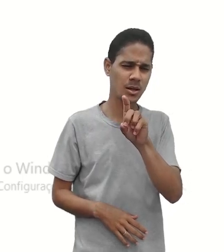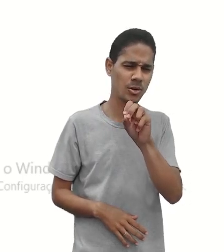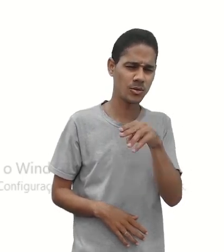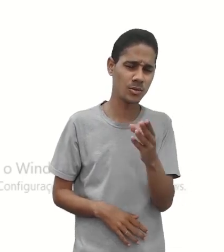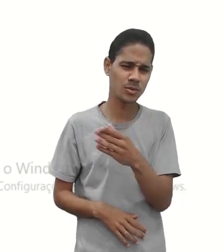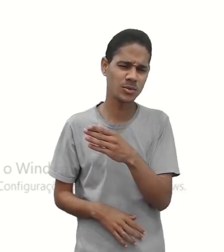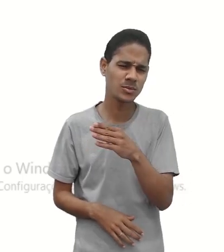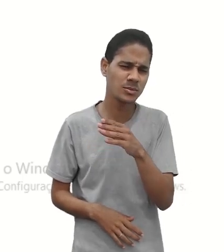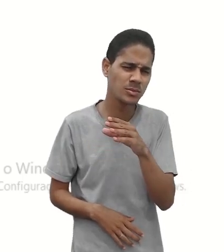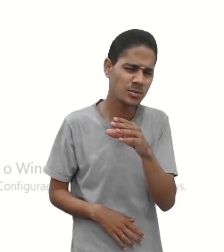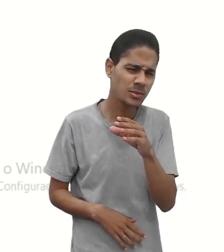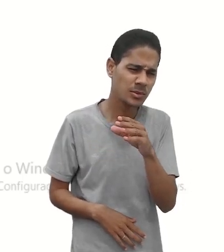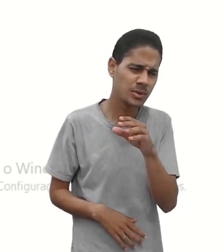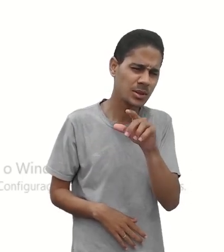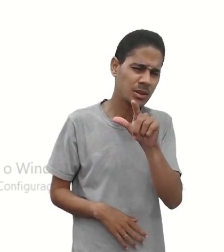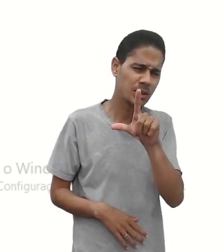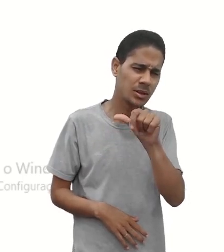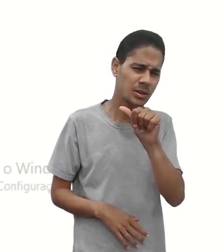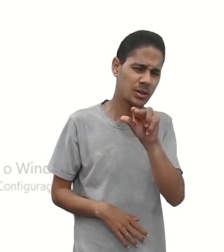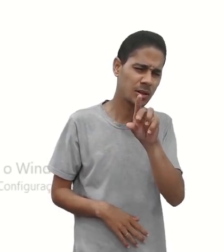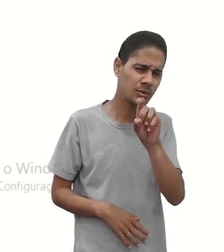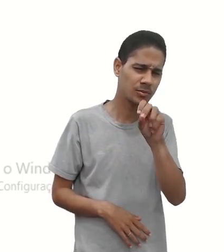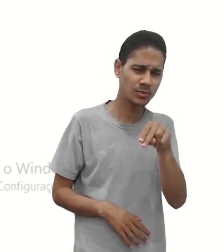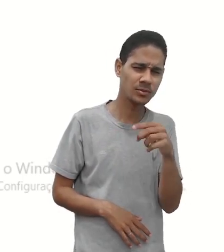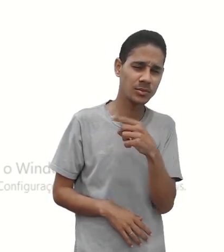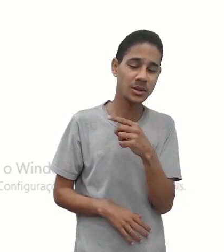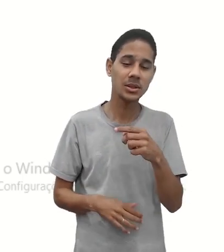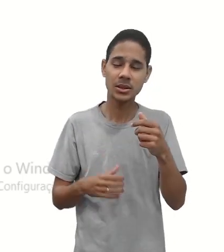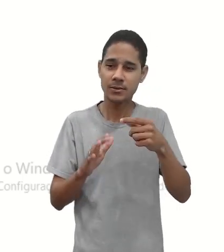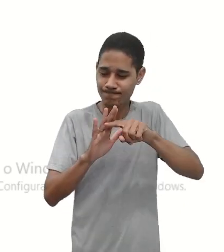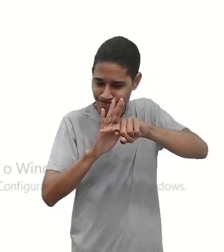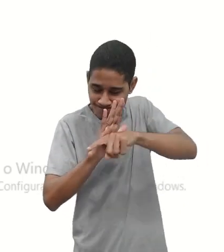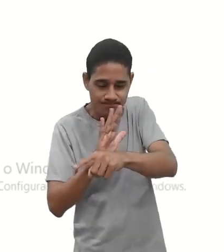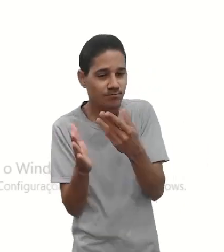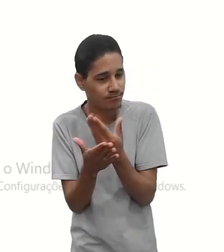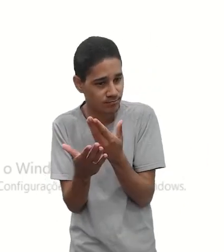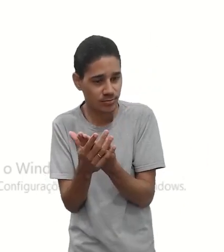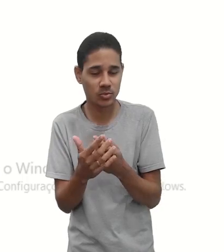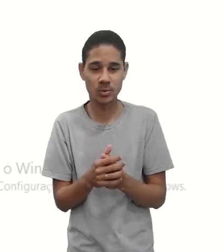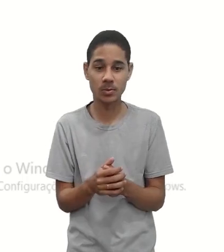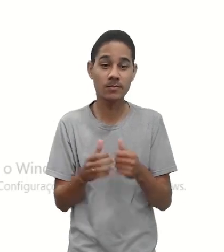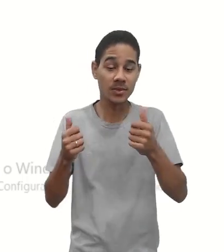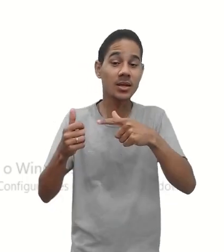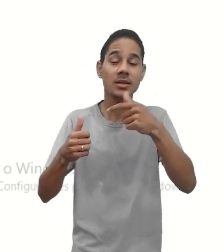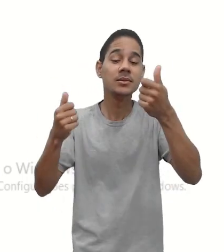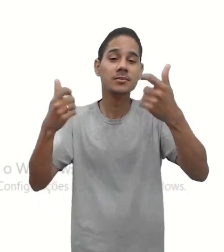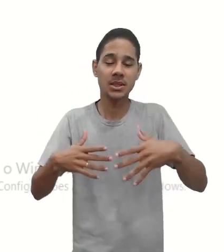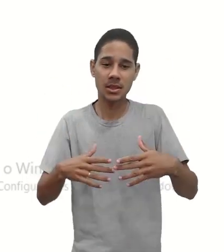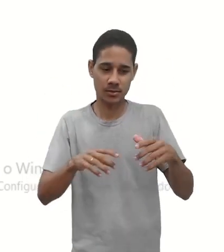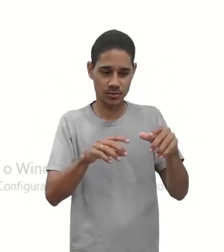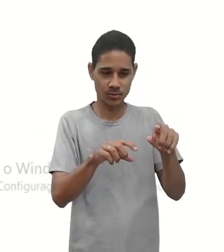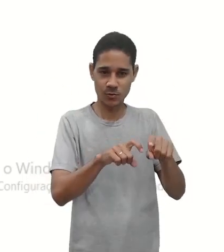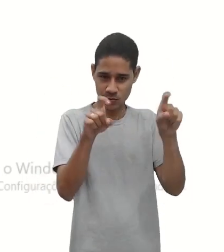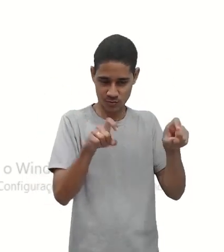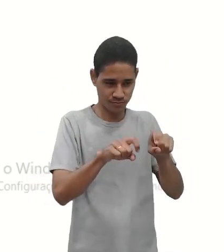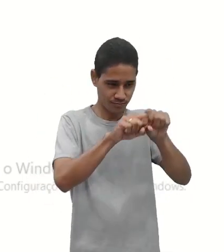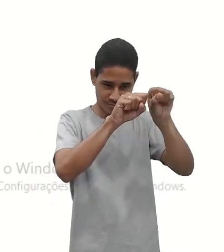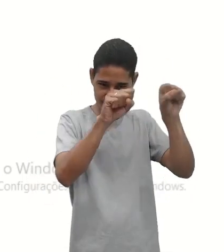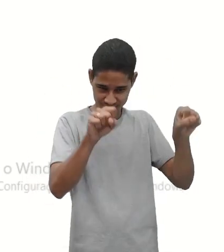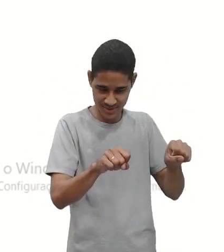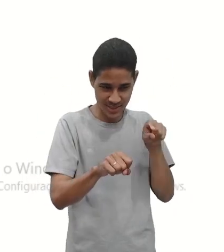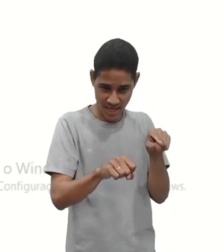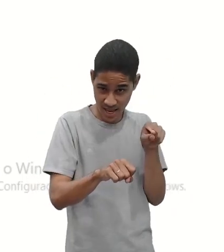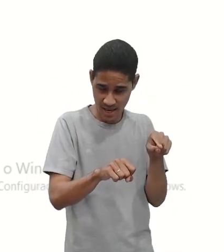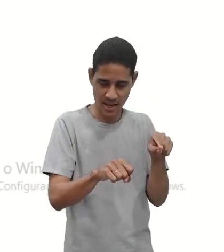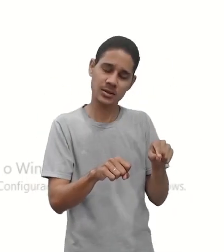profundidade, estudam profundamente o tema. E eles dizem o seguinte: o programa de computador não necessariamente é